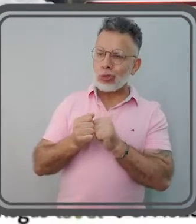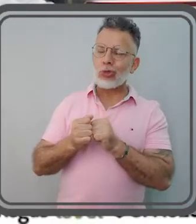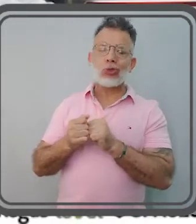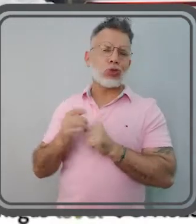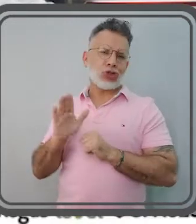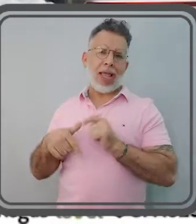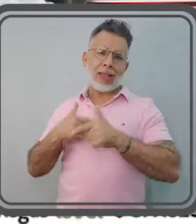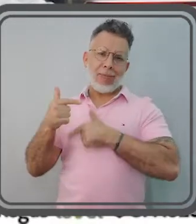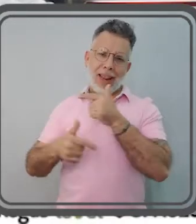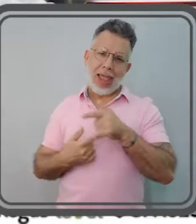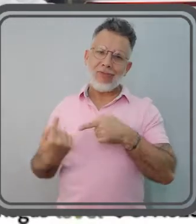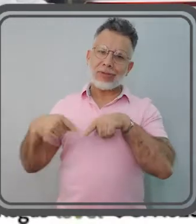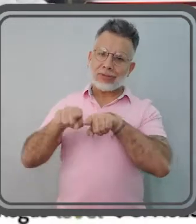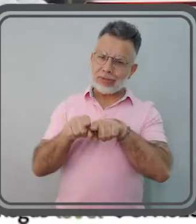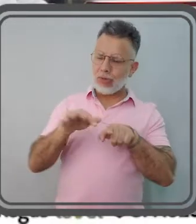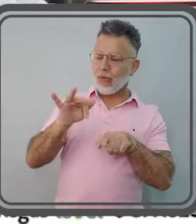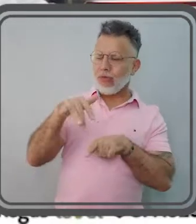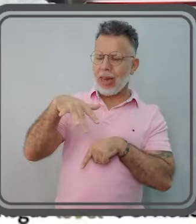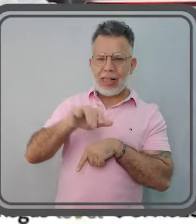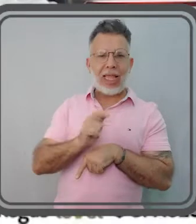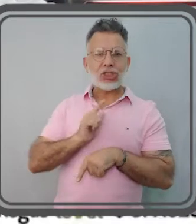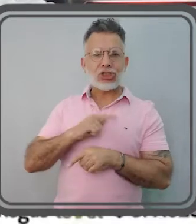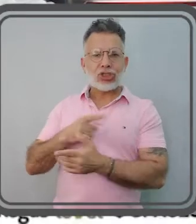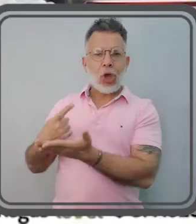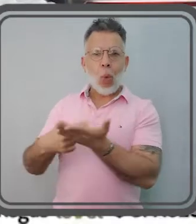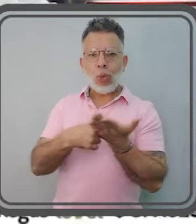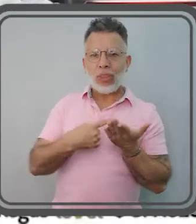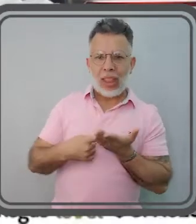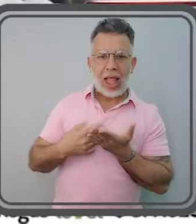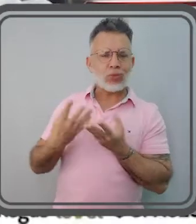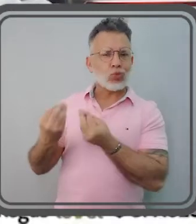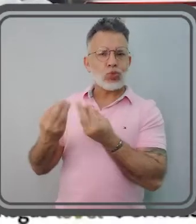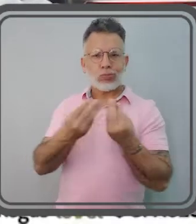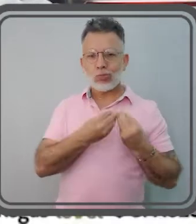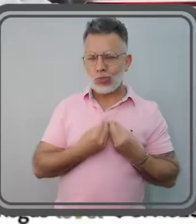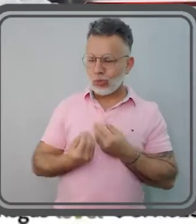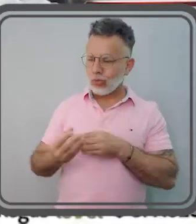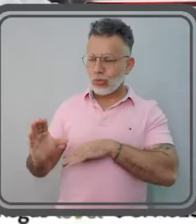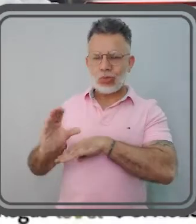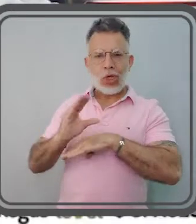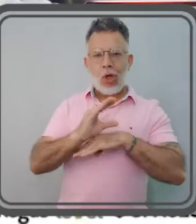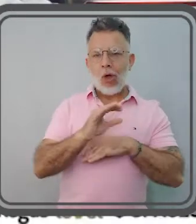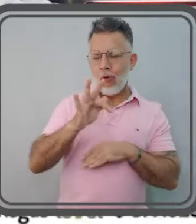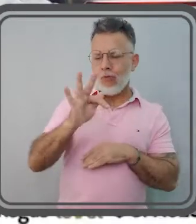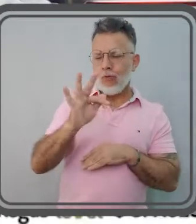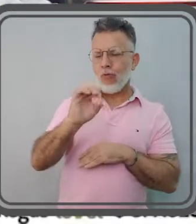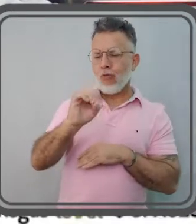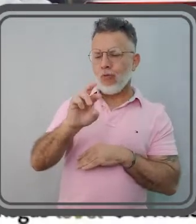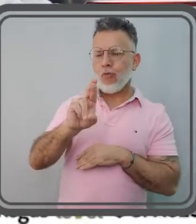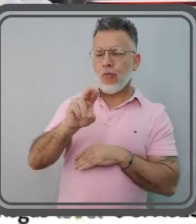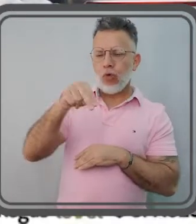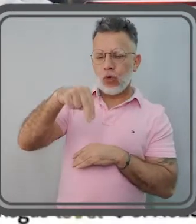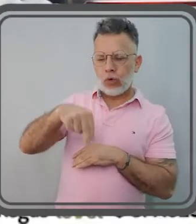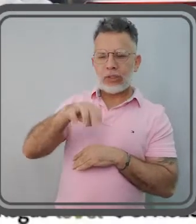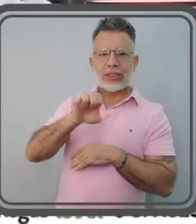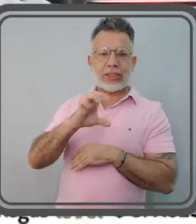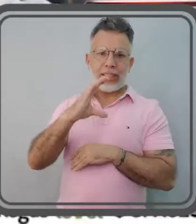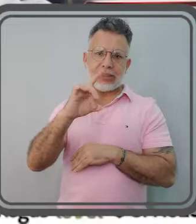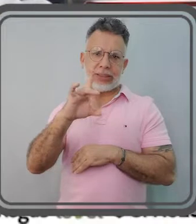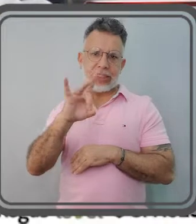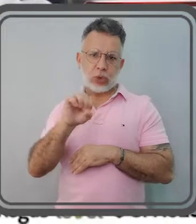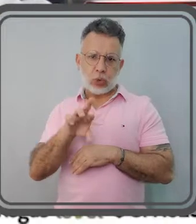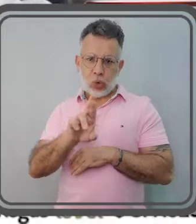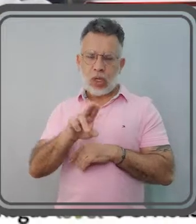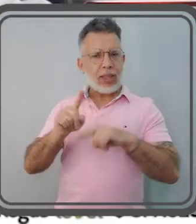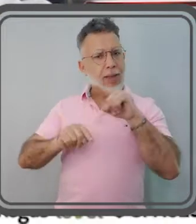todos os fornecedores que a gente homologava, né, naquele momento ali, ou seja, que eu colocava para dentro da minha loja, já eram fornecedores